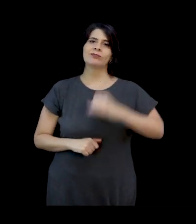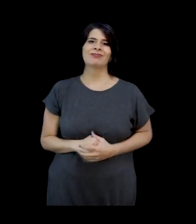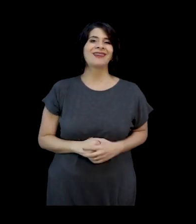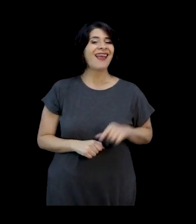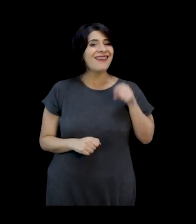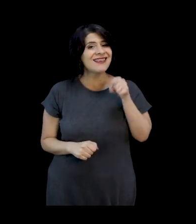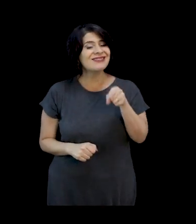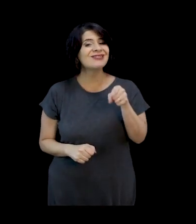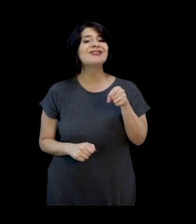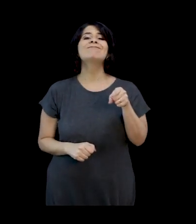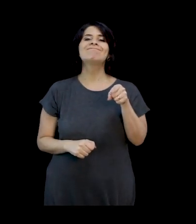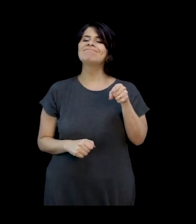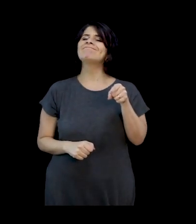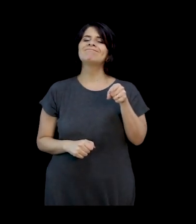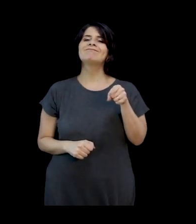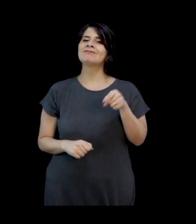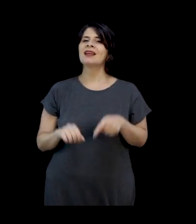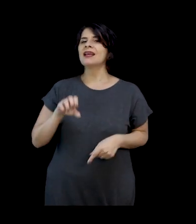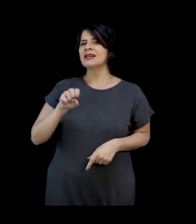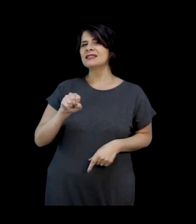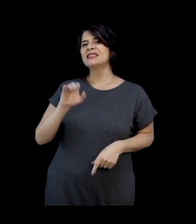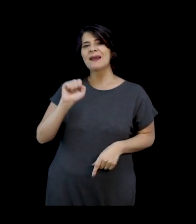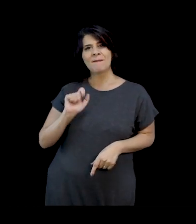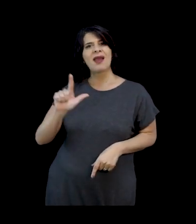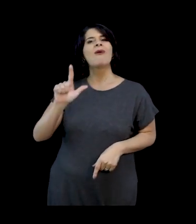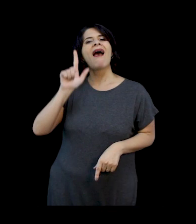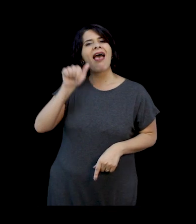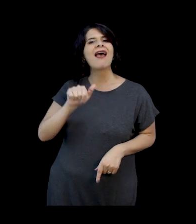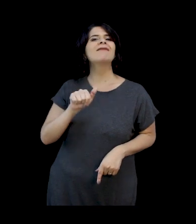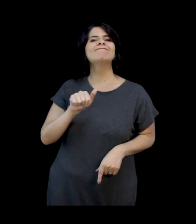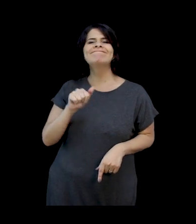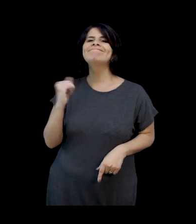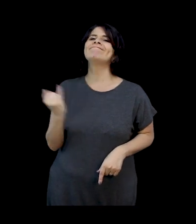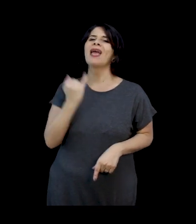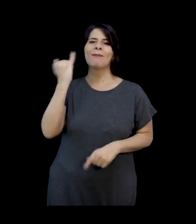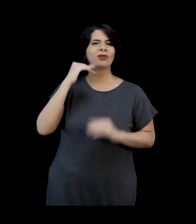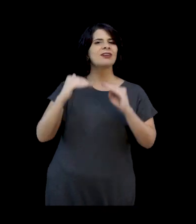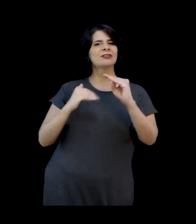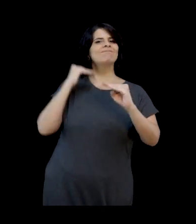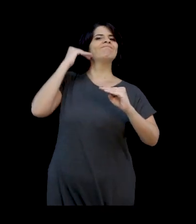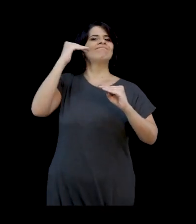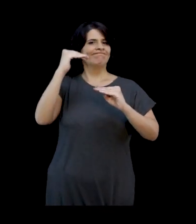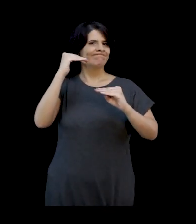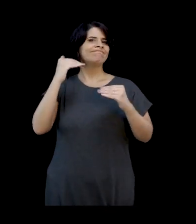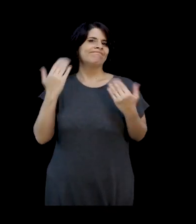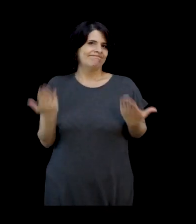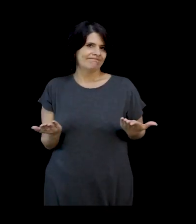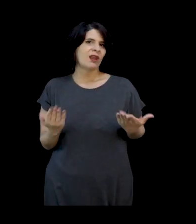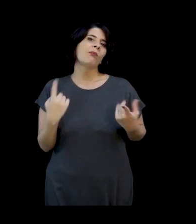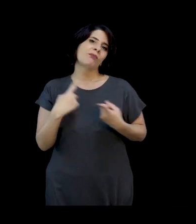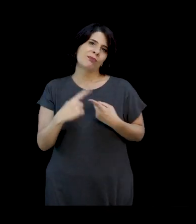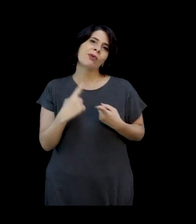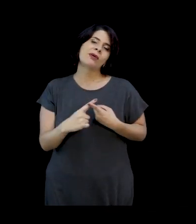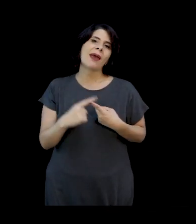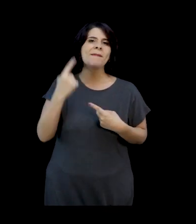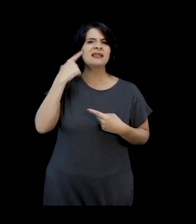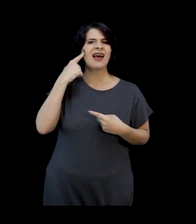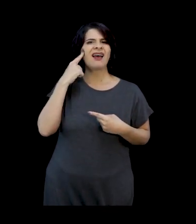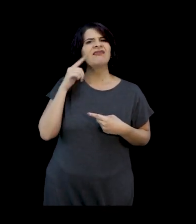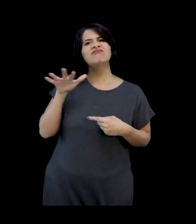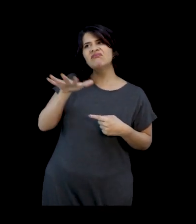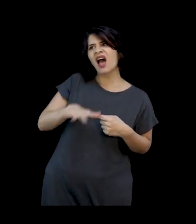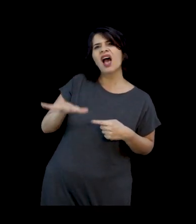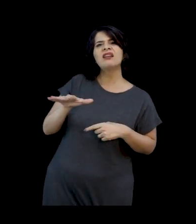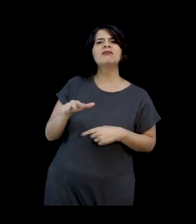isso... Manuel, isso é o que... Eu acho que coloca o Zima numa estatura bastante elevada, já